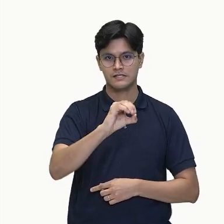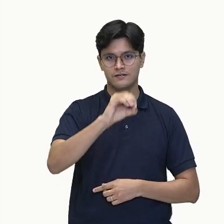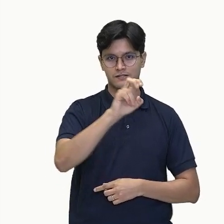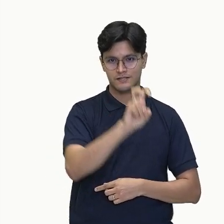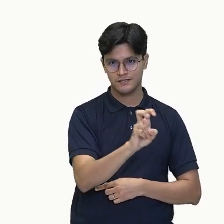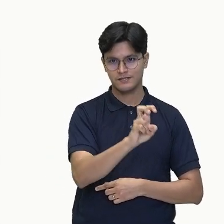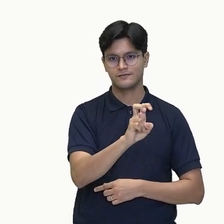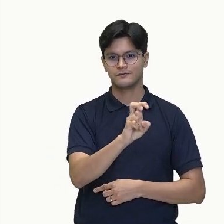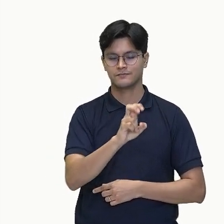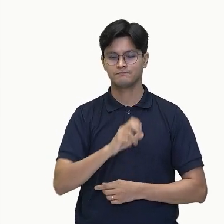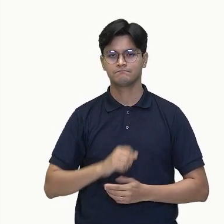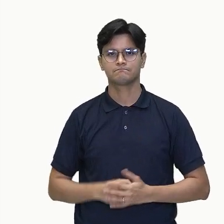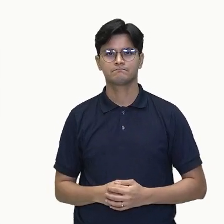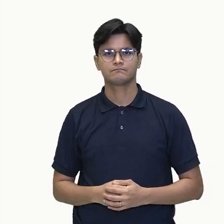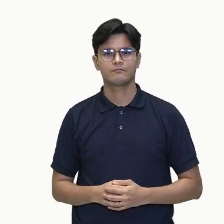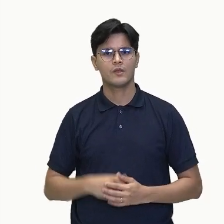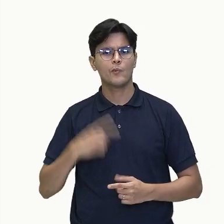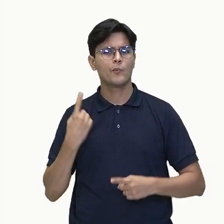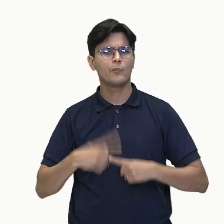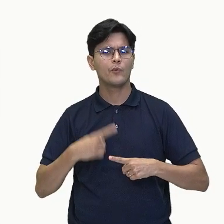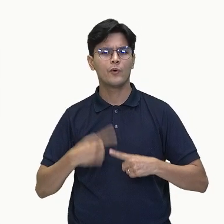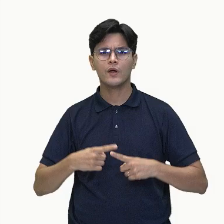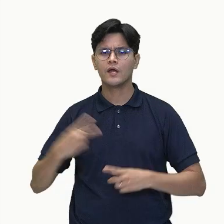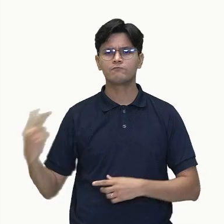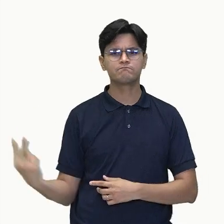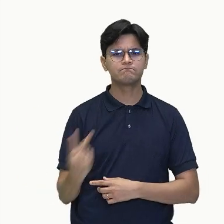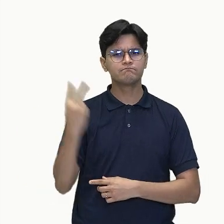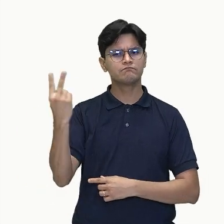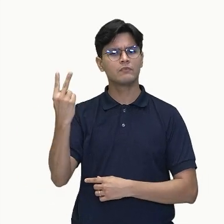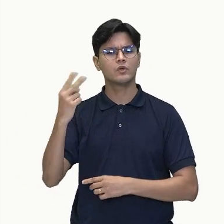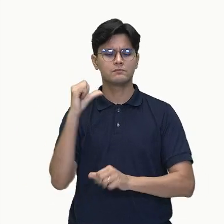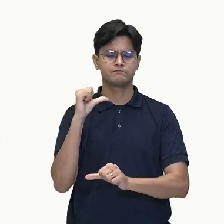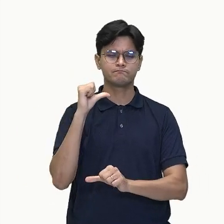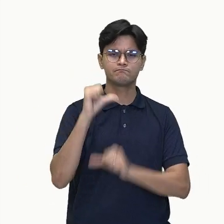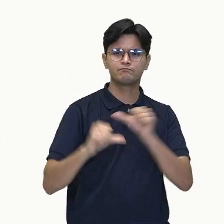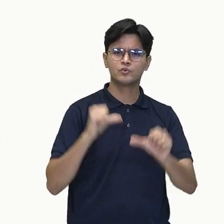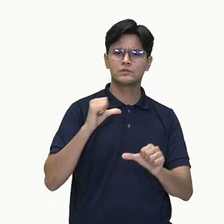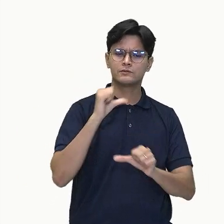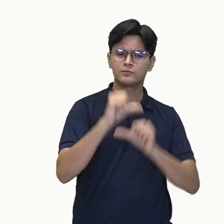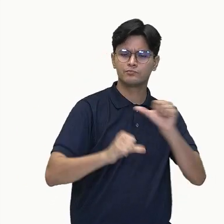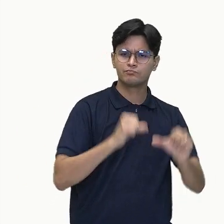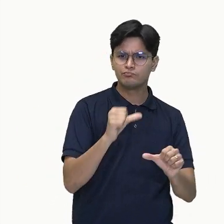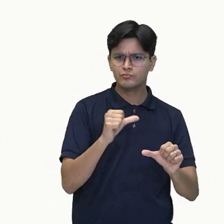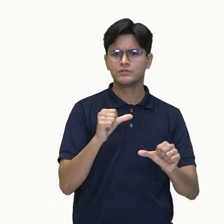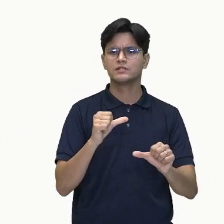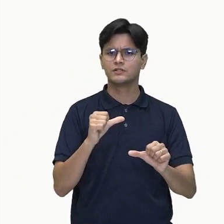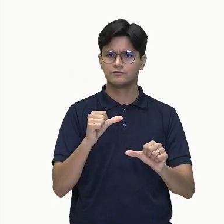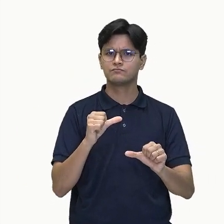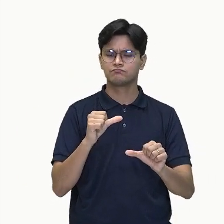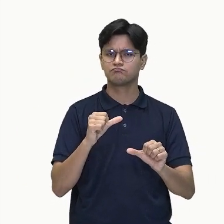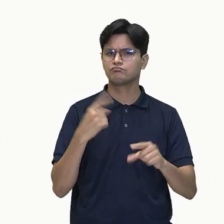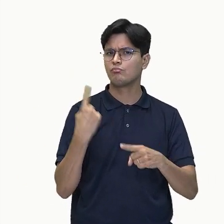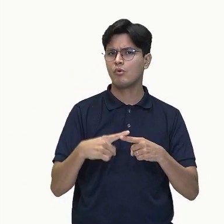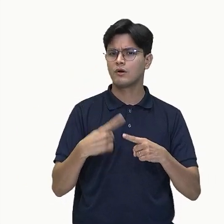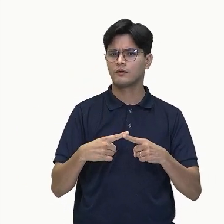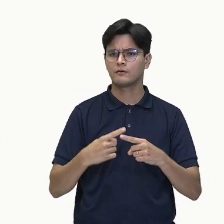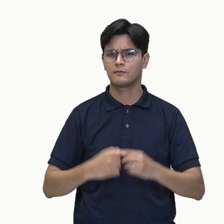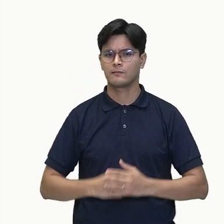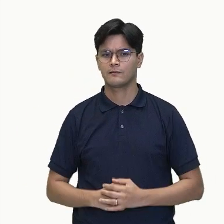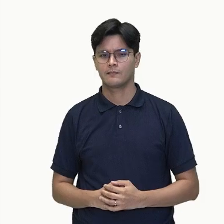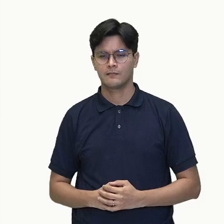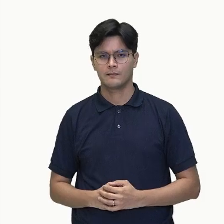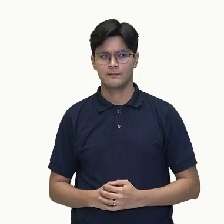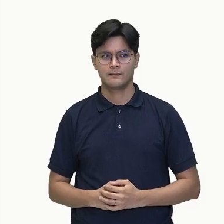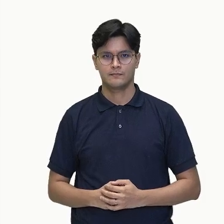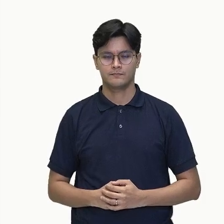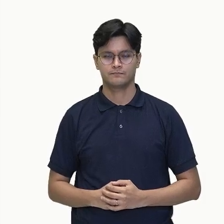161,05. Por que esses valores eles estão mudando muito de um mês para o outro? Primeiro que Por